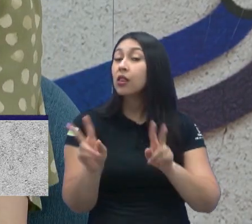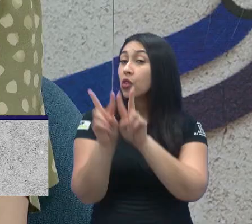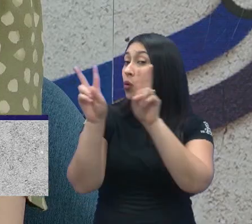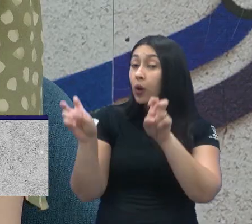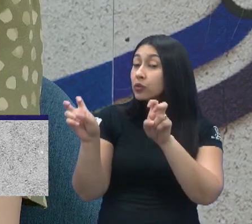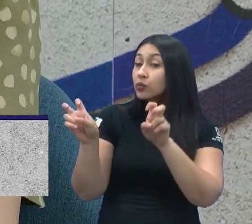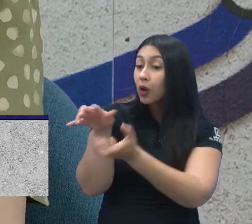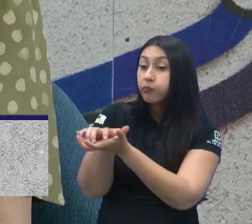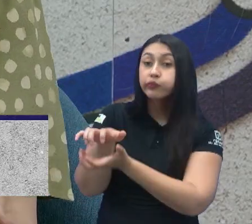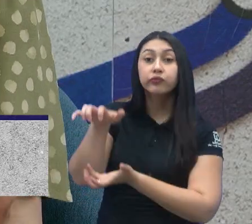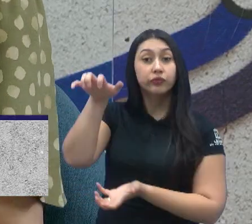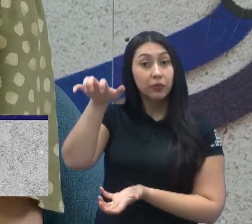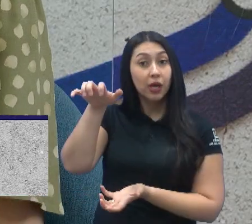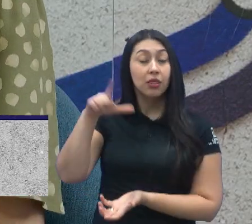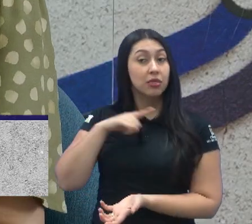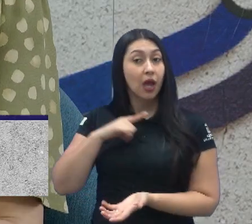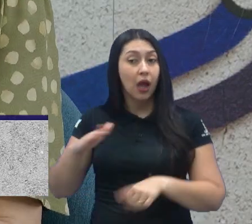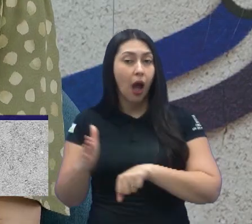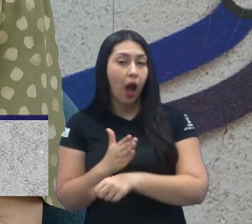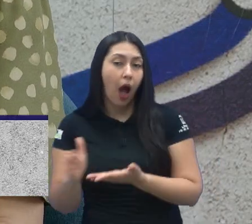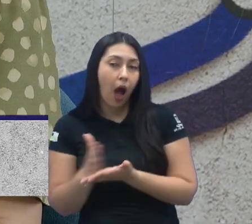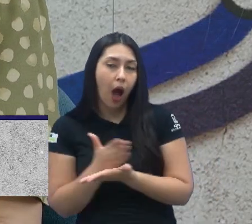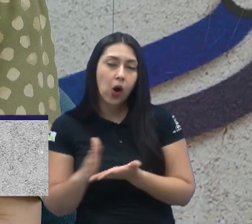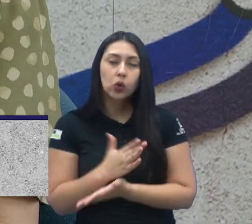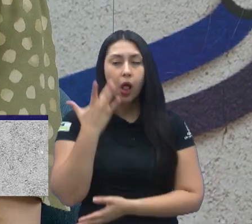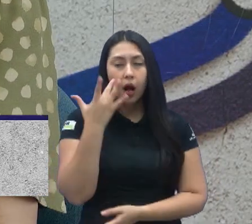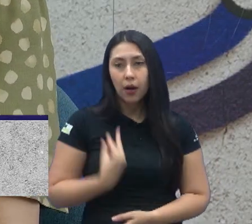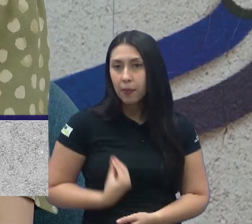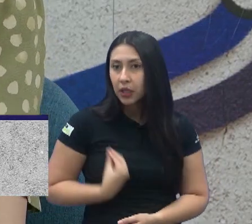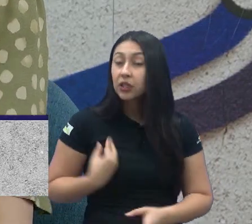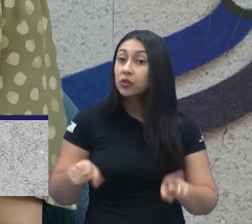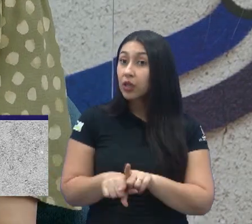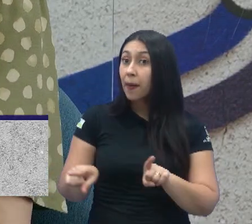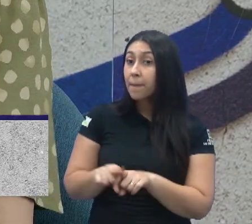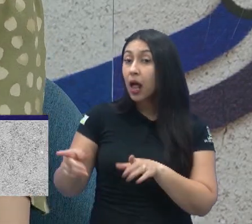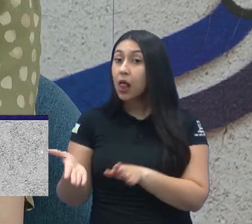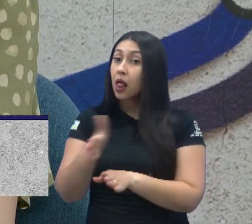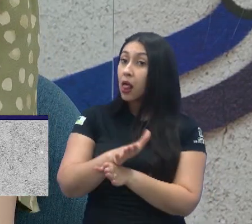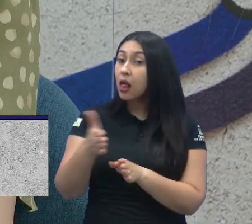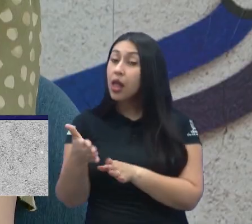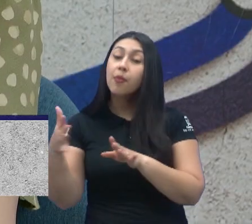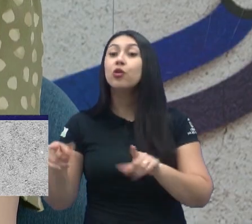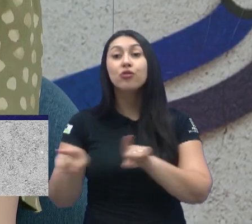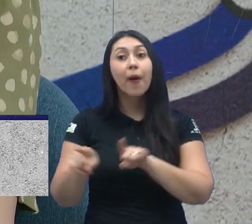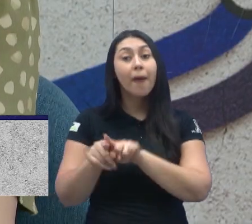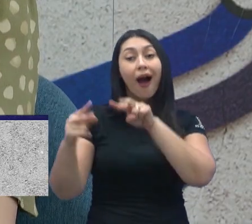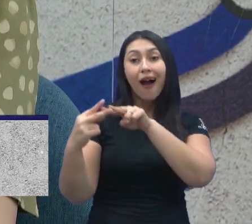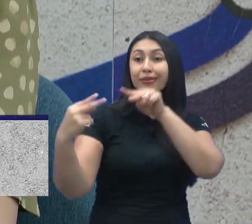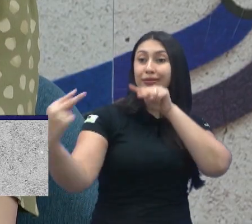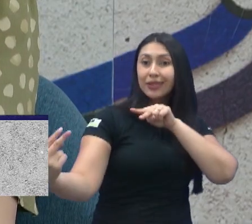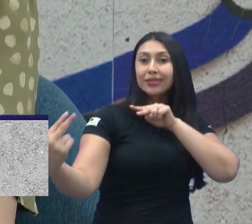do envelhecimento. Existem alguns cursos presenciais, híbridos ou EAD que podem ajudar muito para quem já